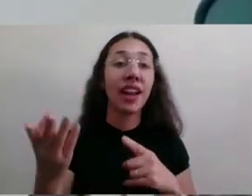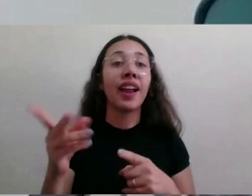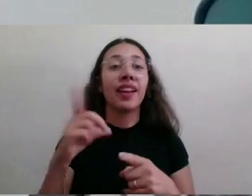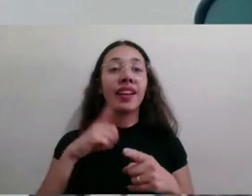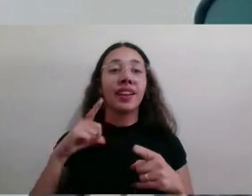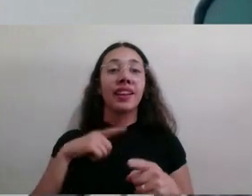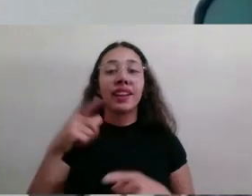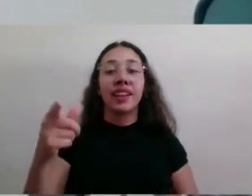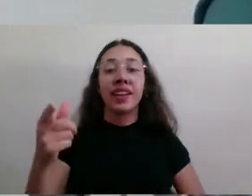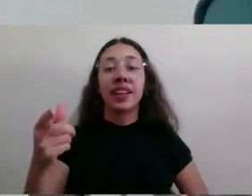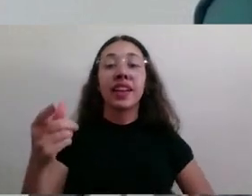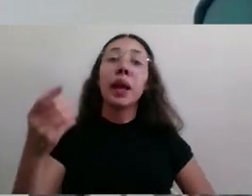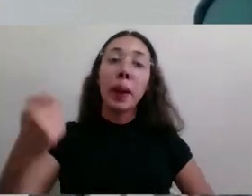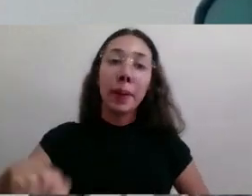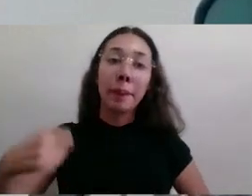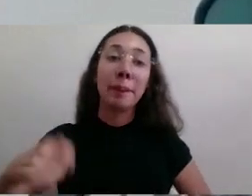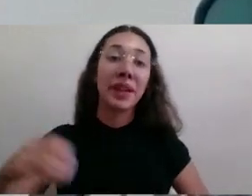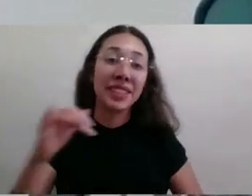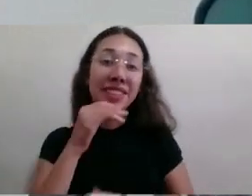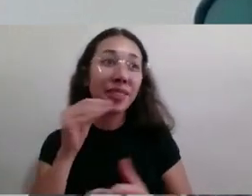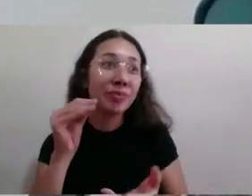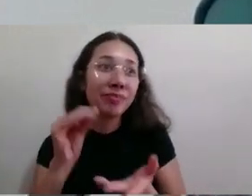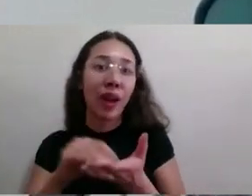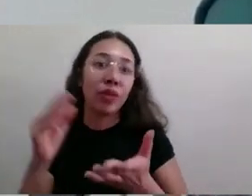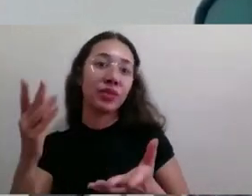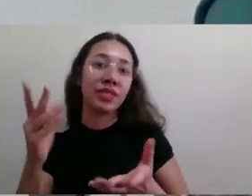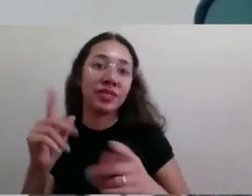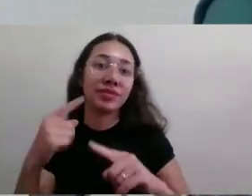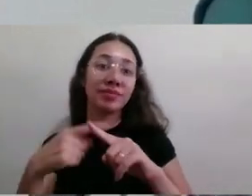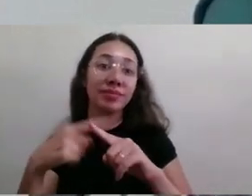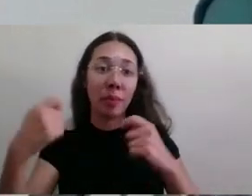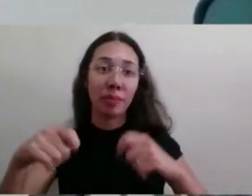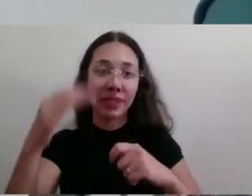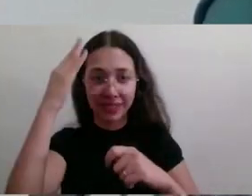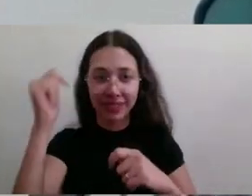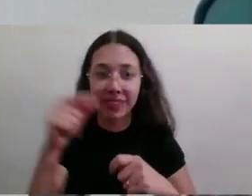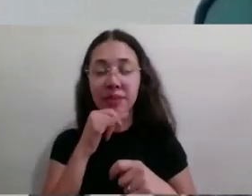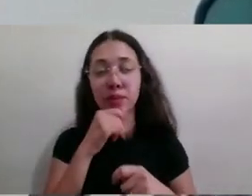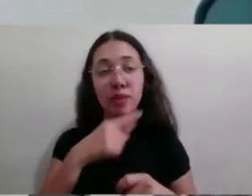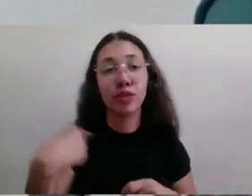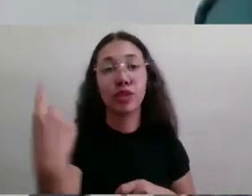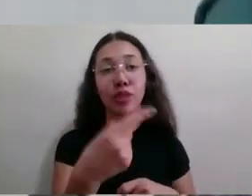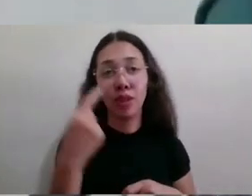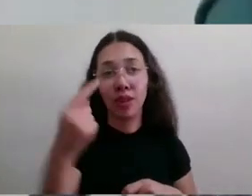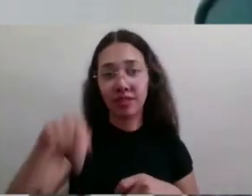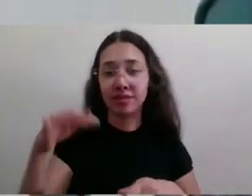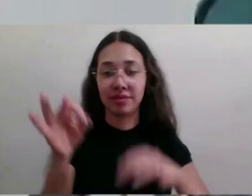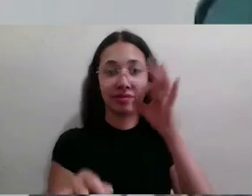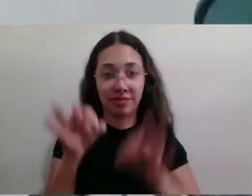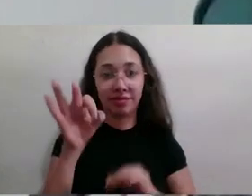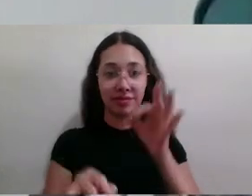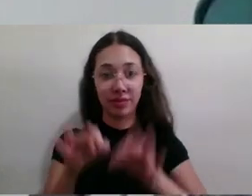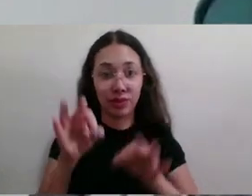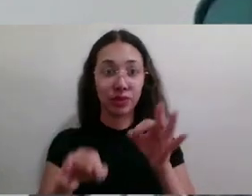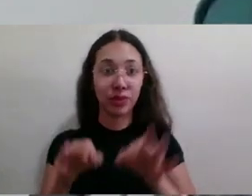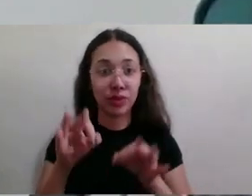prática o que a gente tem que entender como justiça, e